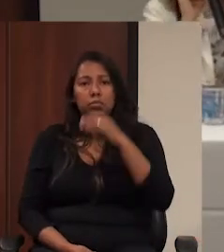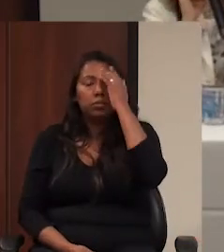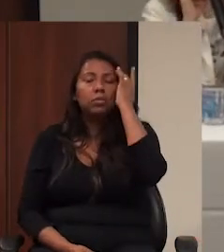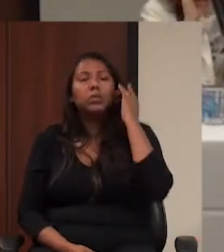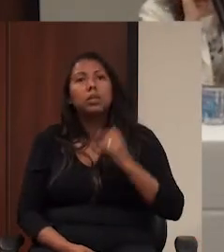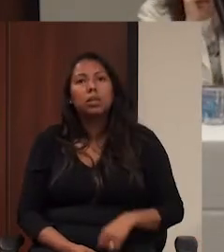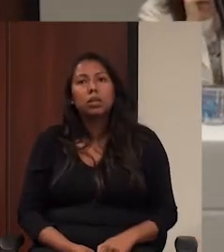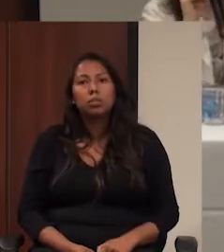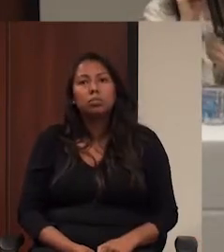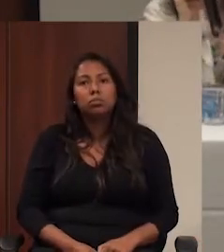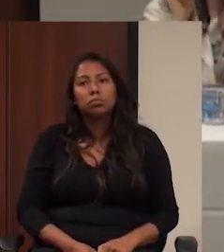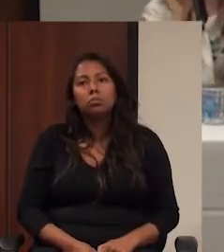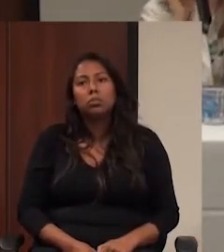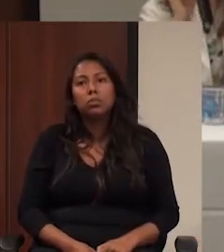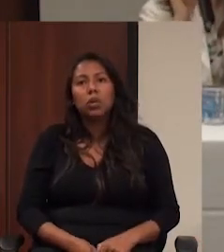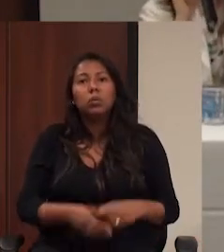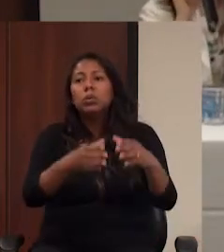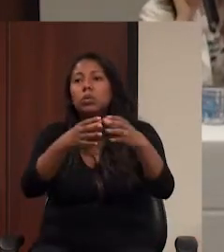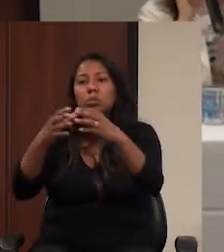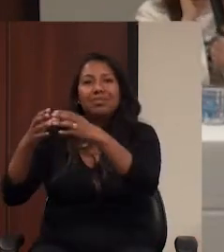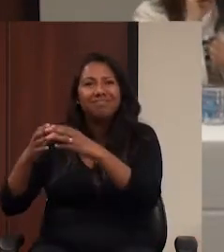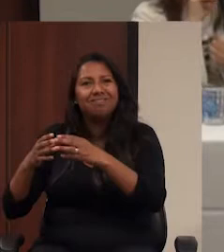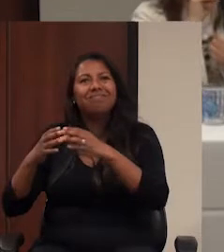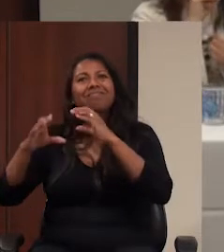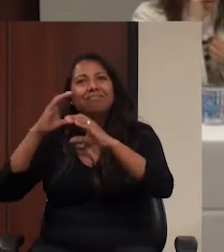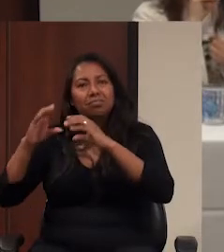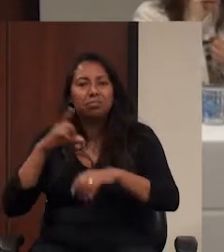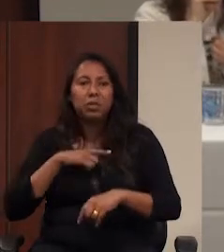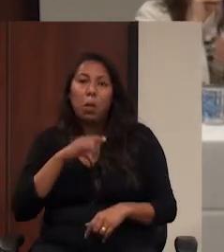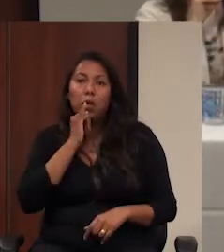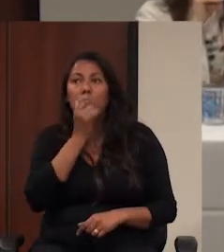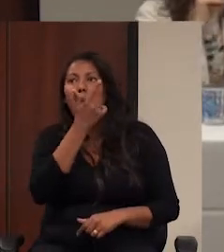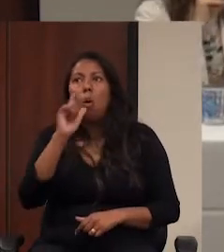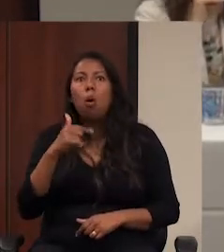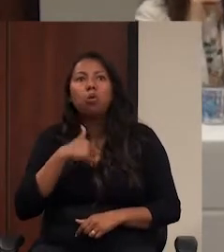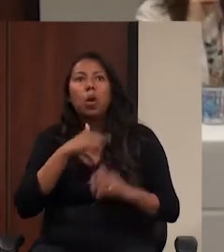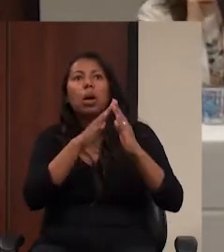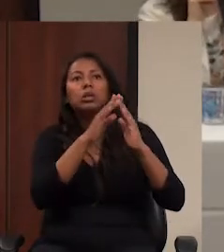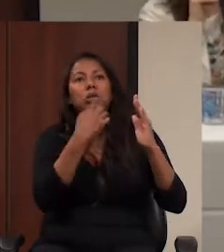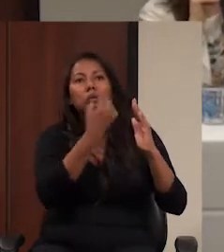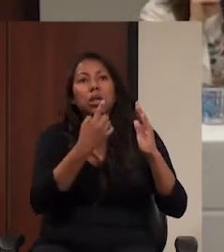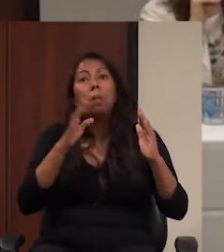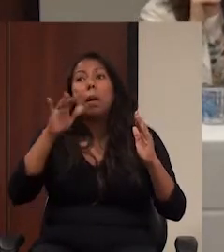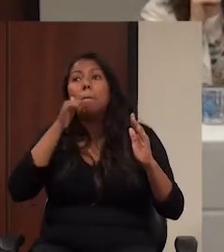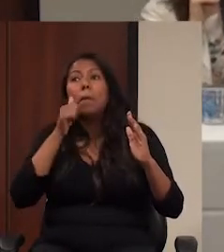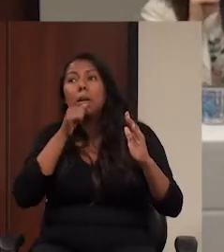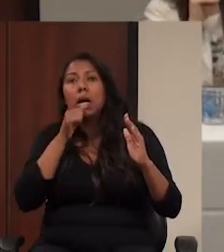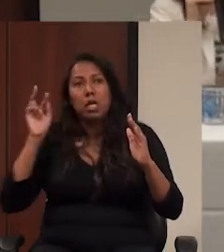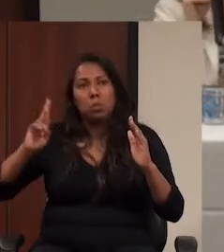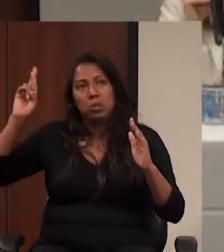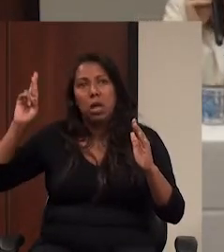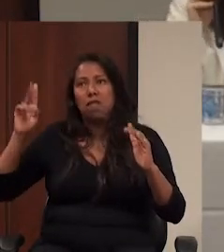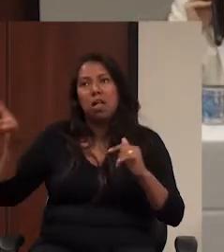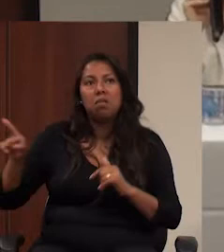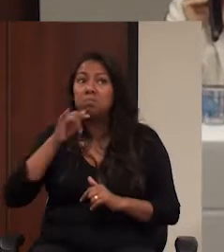na verdade, convivem. Um outro exemplo, eu quero morar sozinha. A minha mãe é minha curadora, a minha mãe não deixa. De novo,